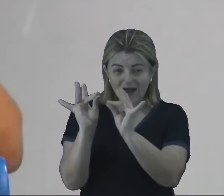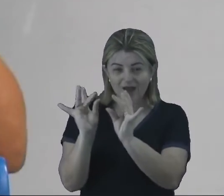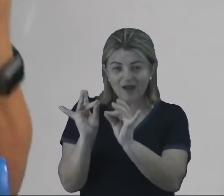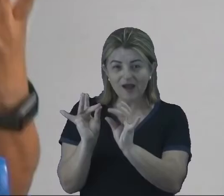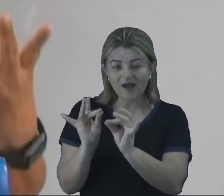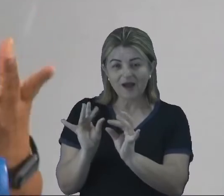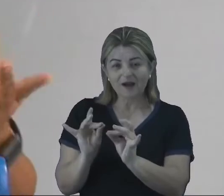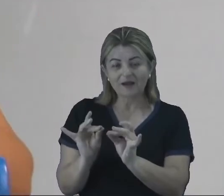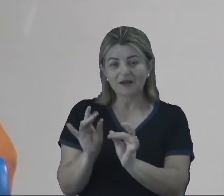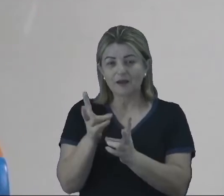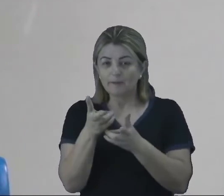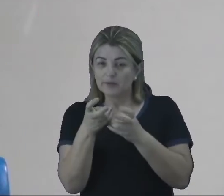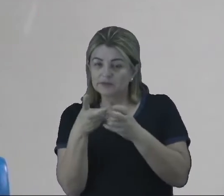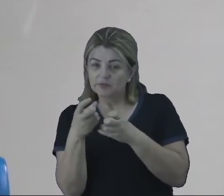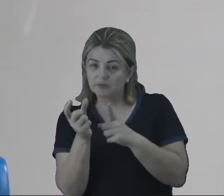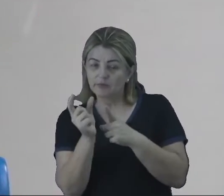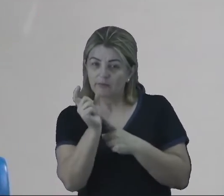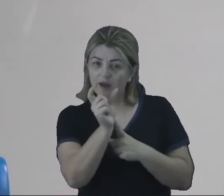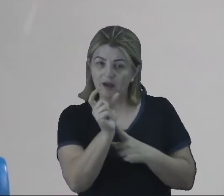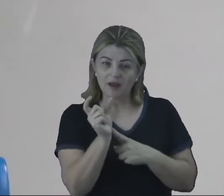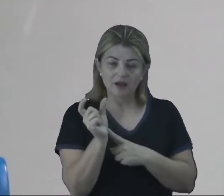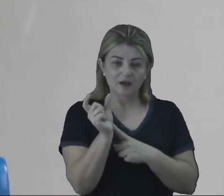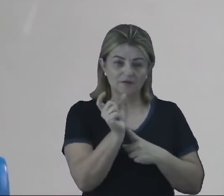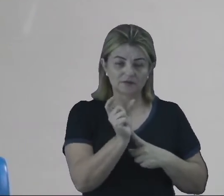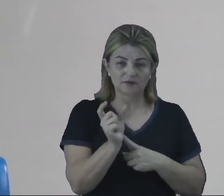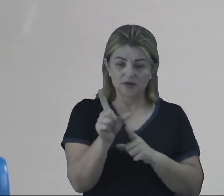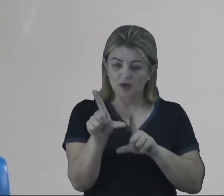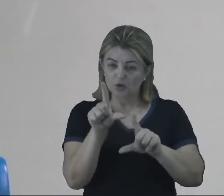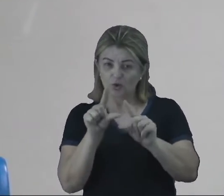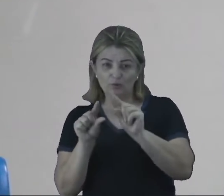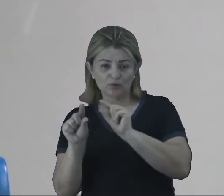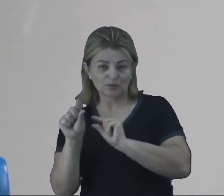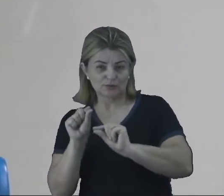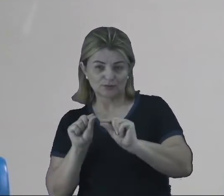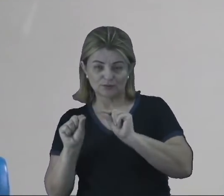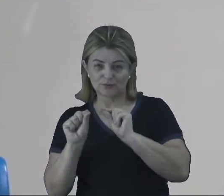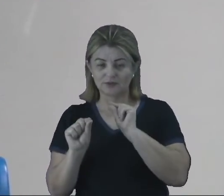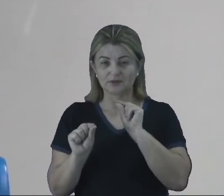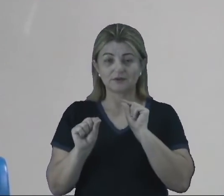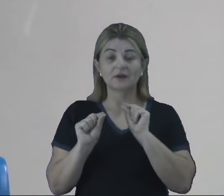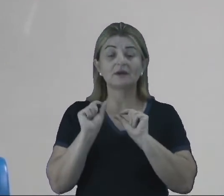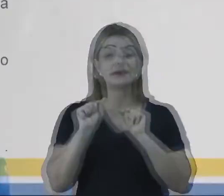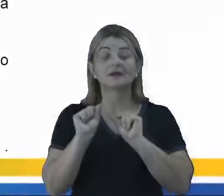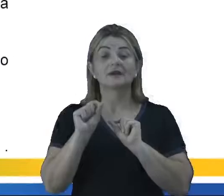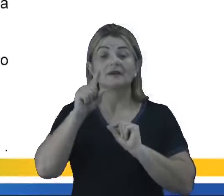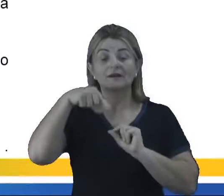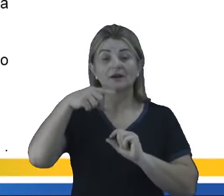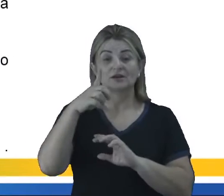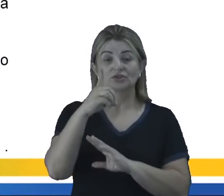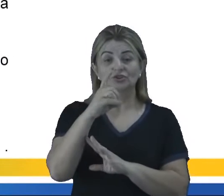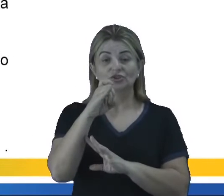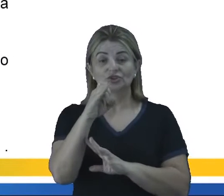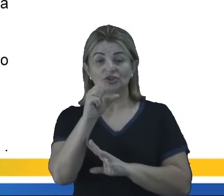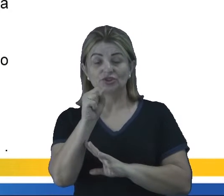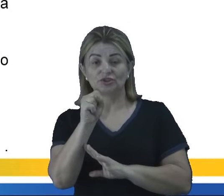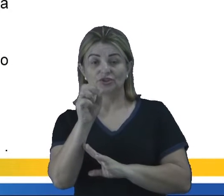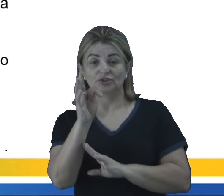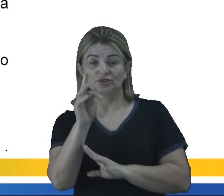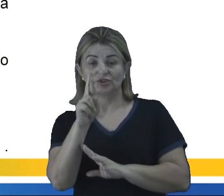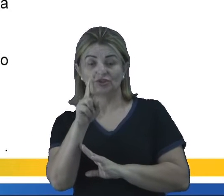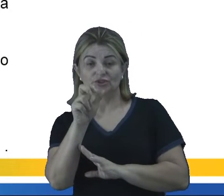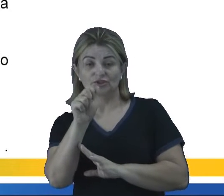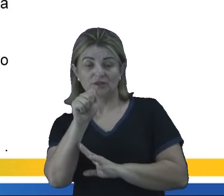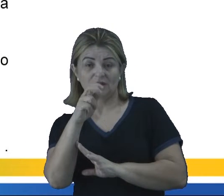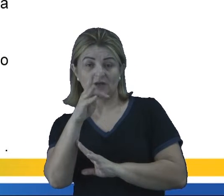se dar tanto por paráfrase quanto por paródia. No caso da paráfrase, é você trazer um novo